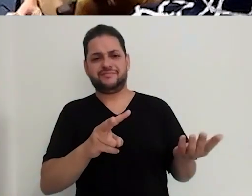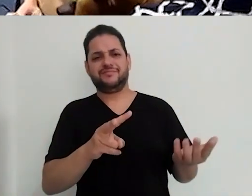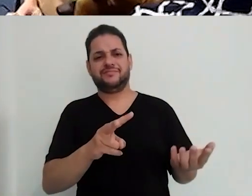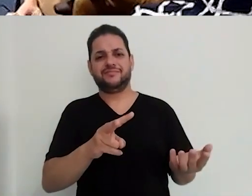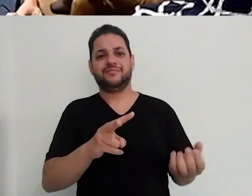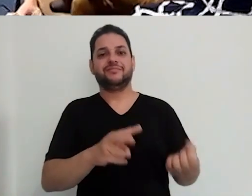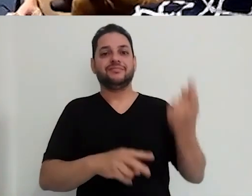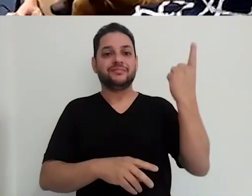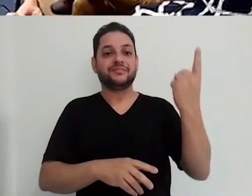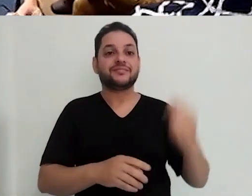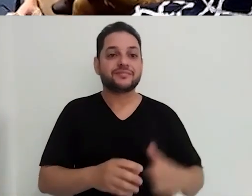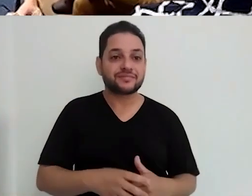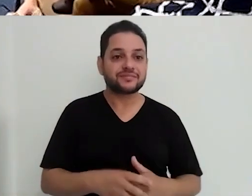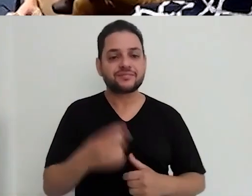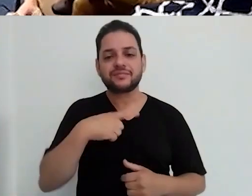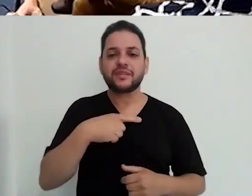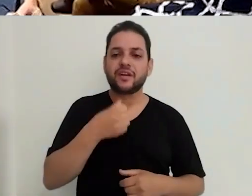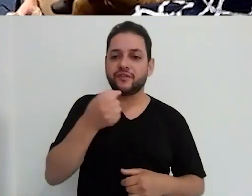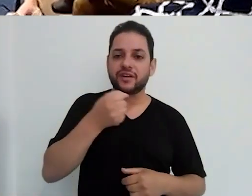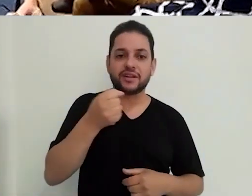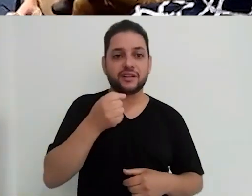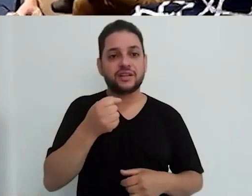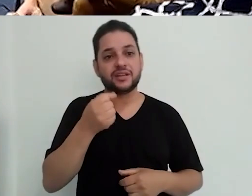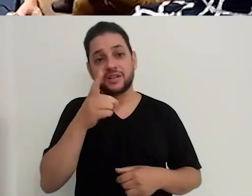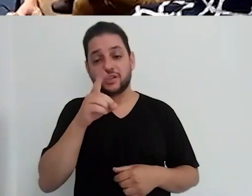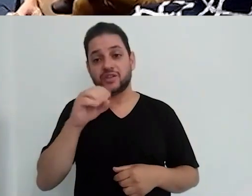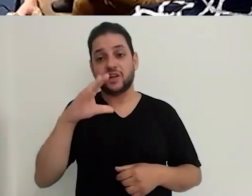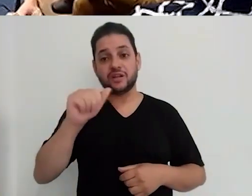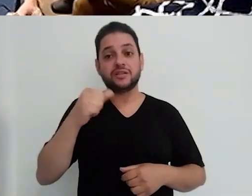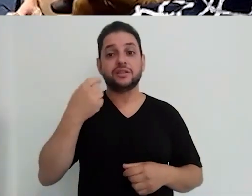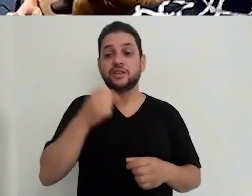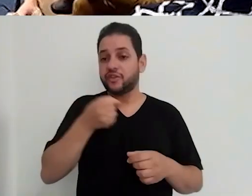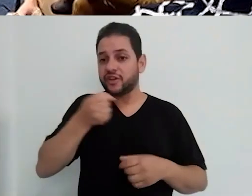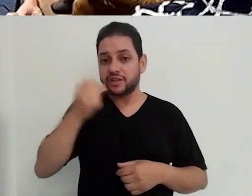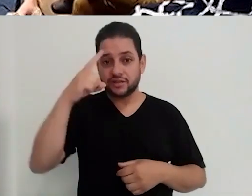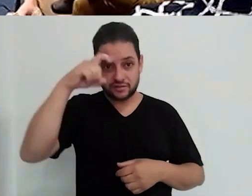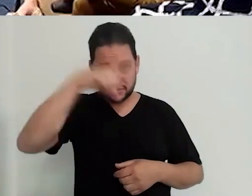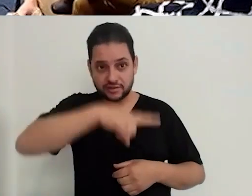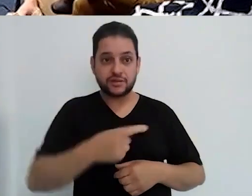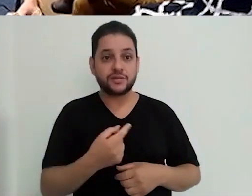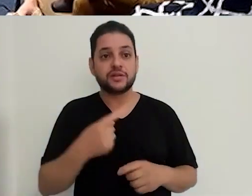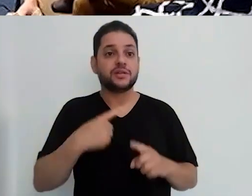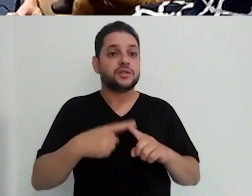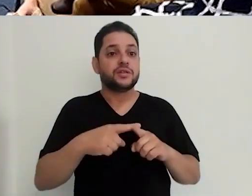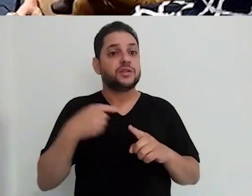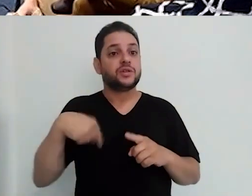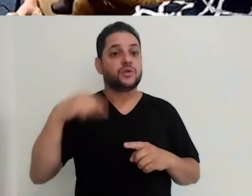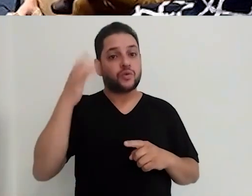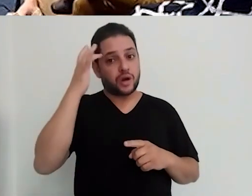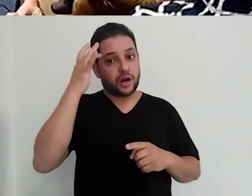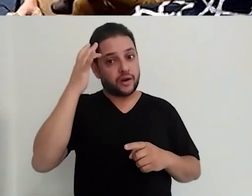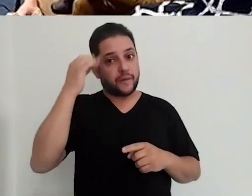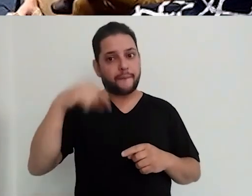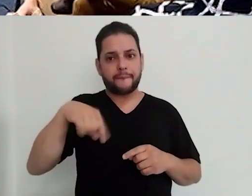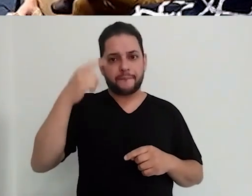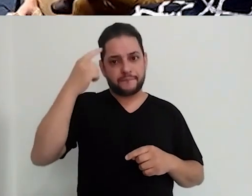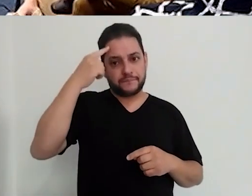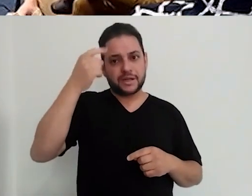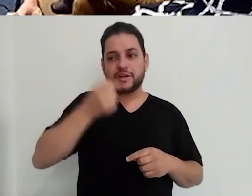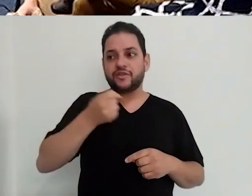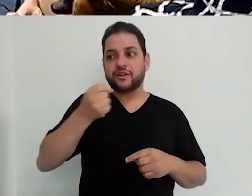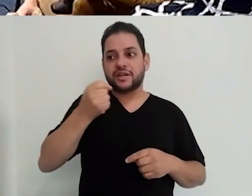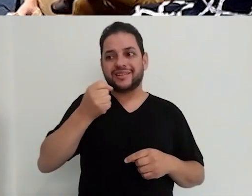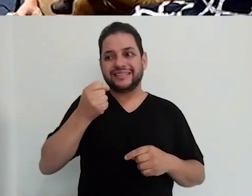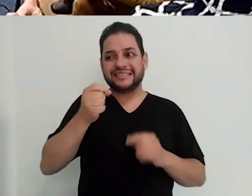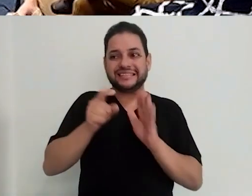E aí a entrevista do Doca foi uma entrevista muito difícil, porque eu achava que ele ia embora a qualquer segundo, entendeu? E eu falei, essa é a minha única chance,